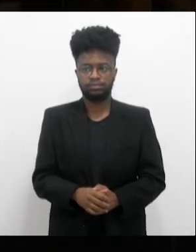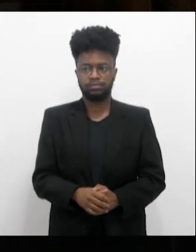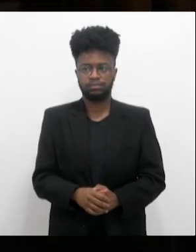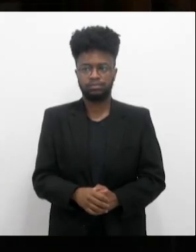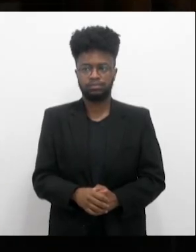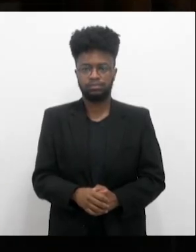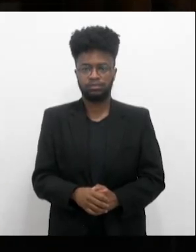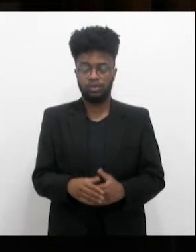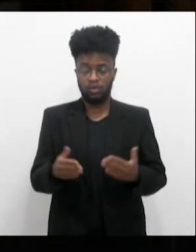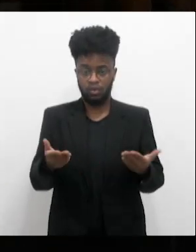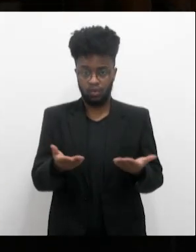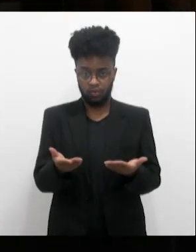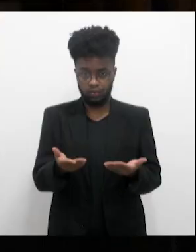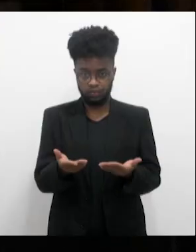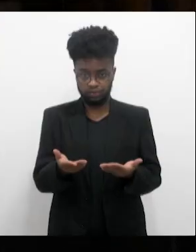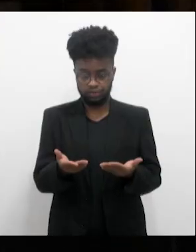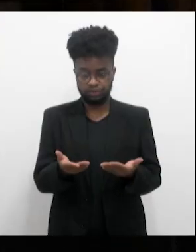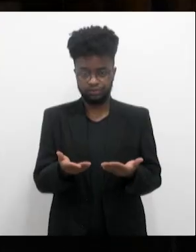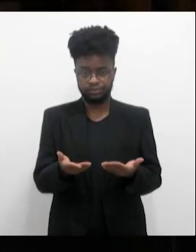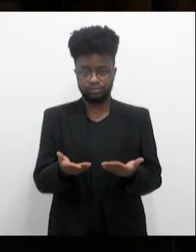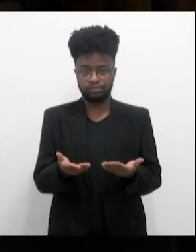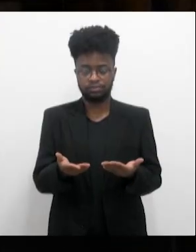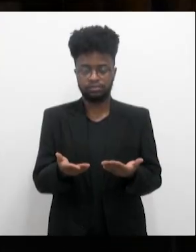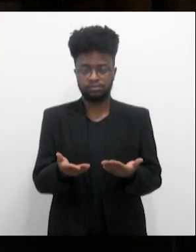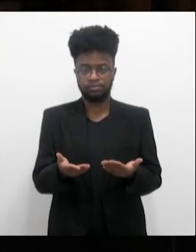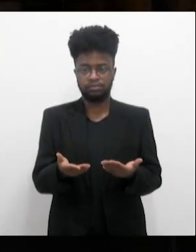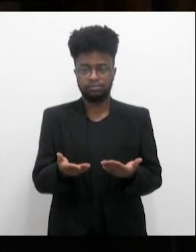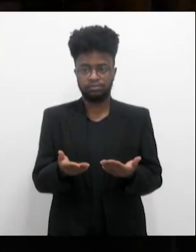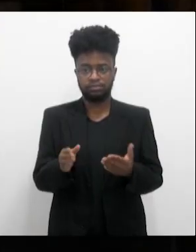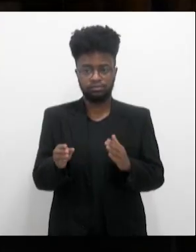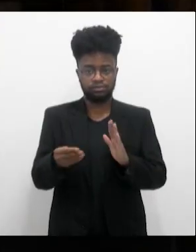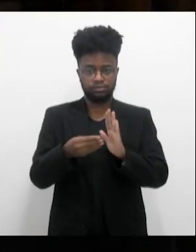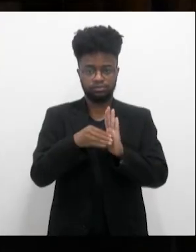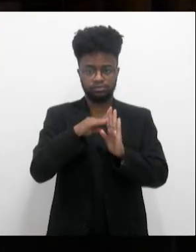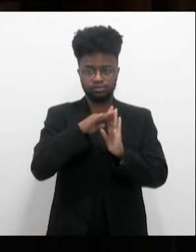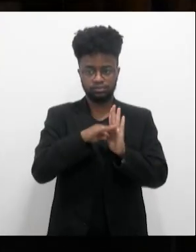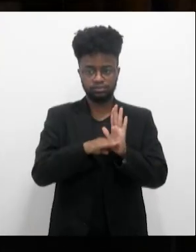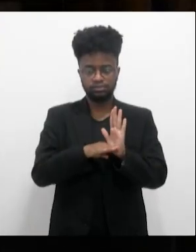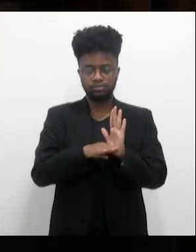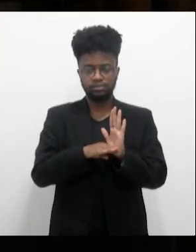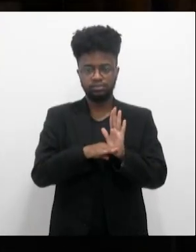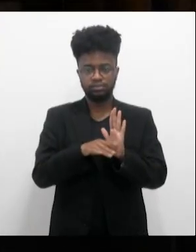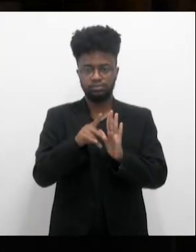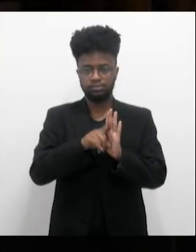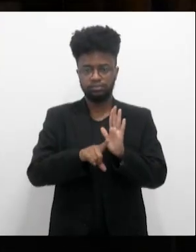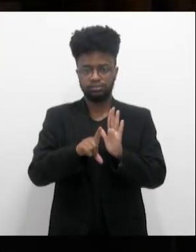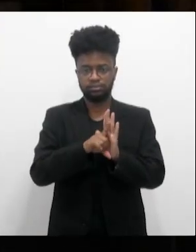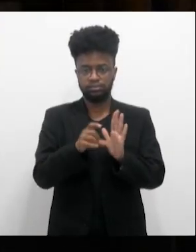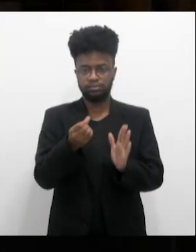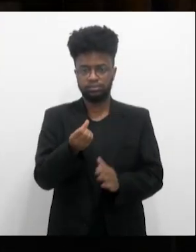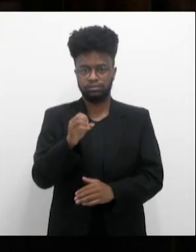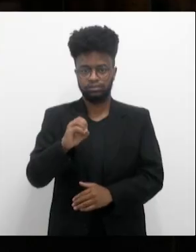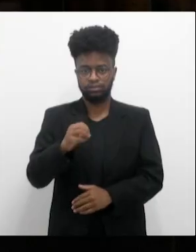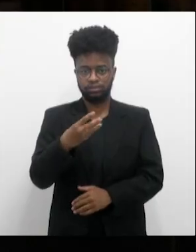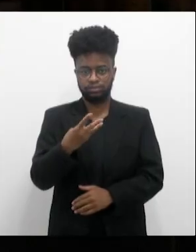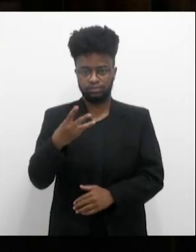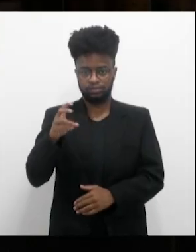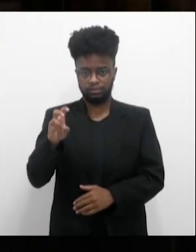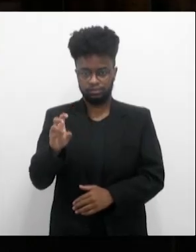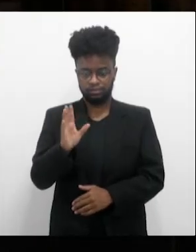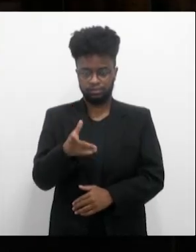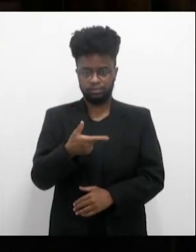no dia de hoje está na pauta o PL 6035